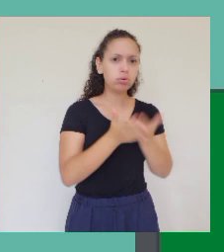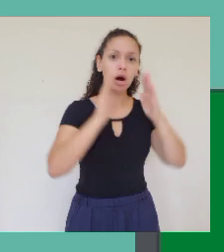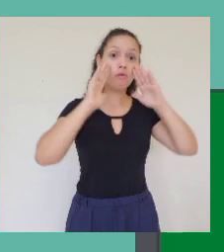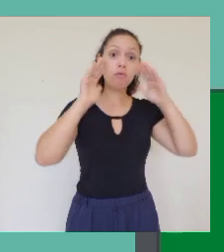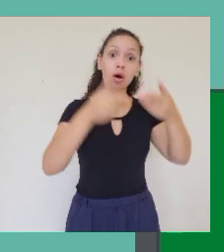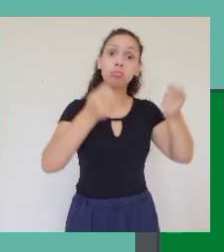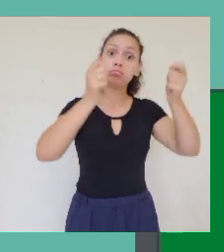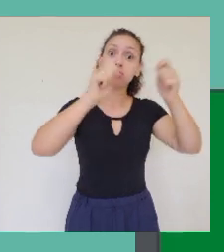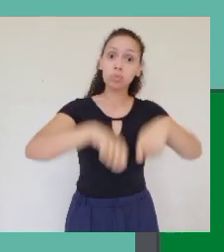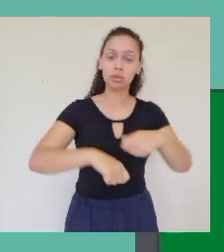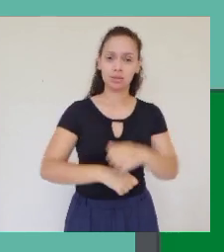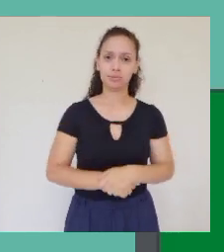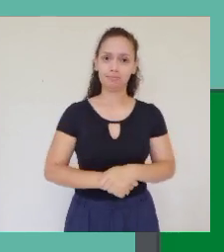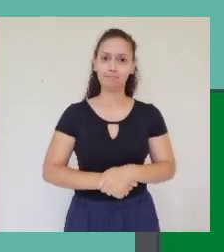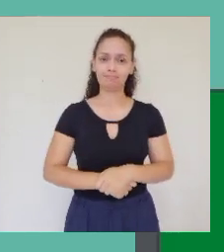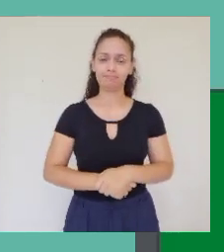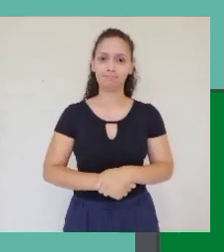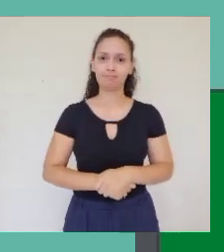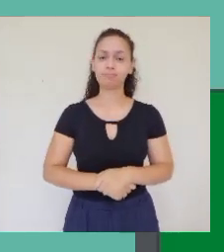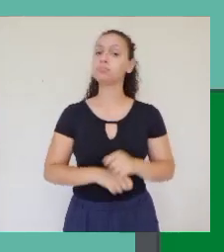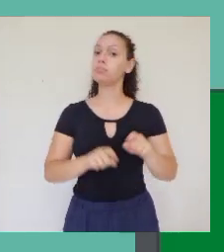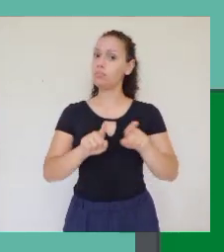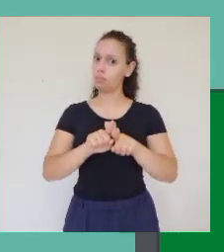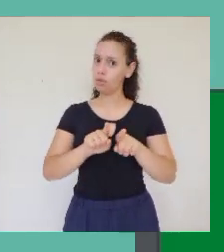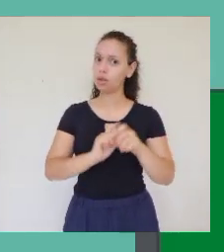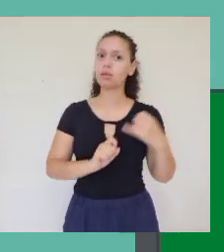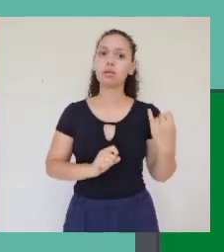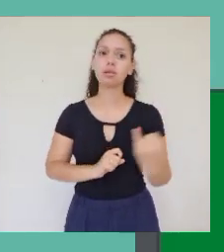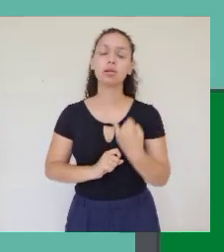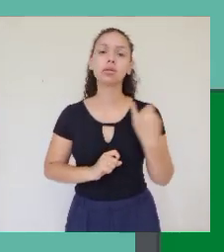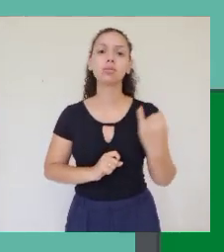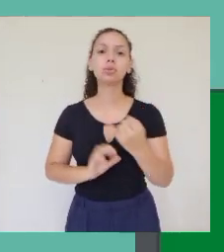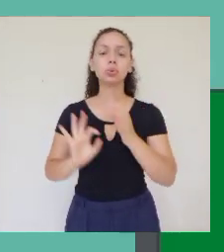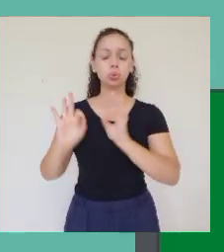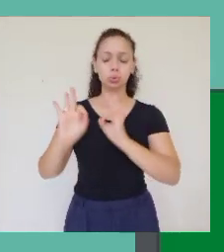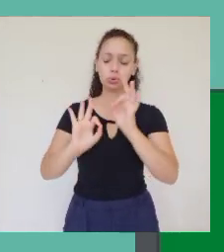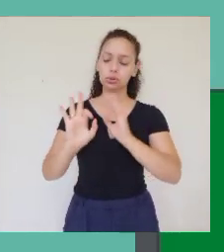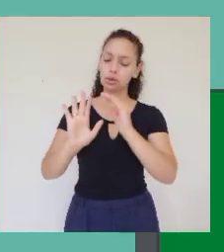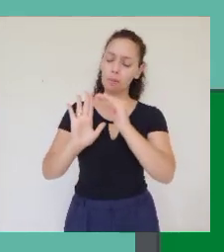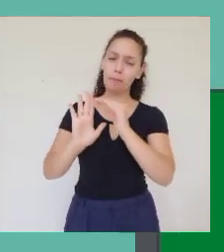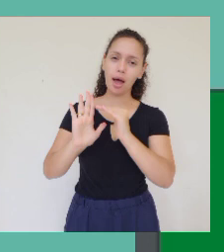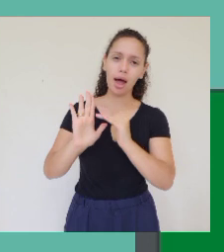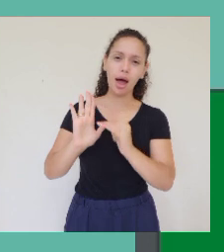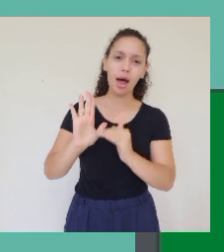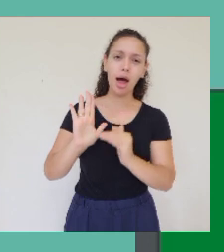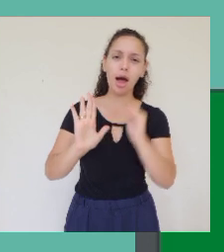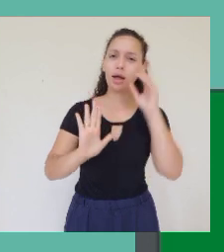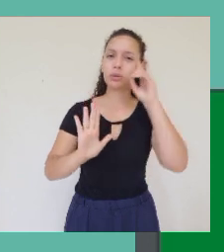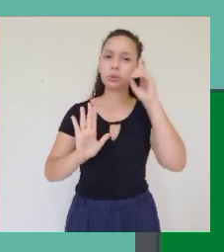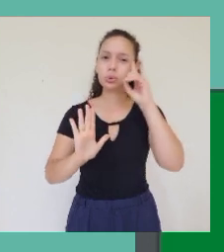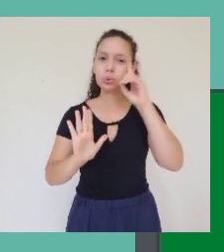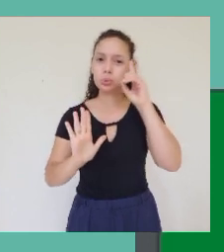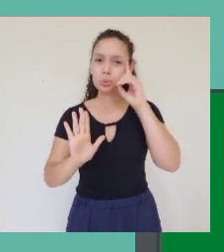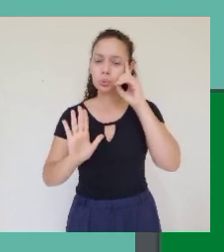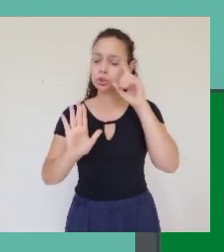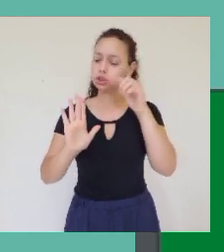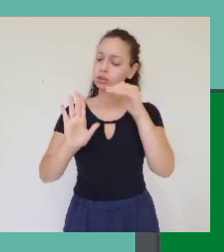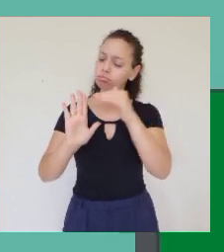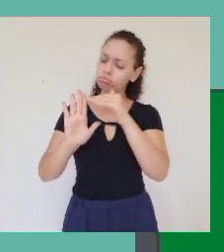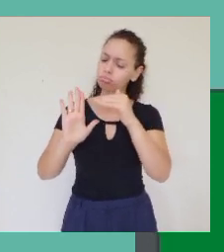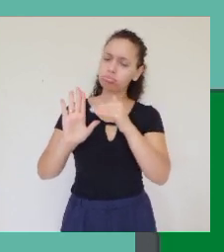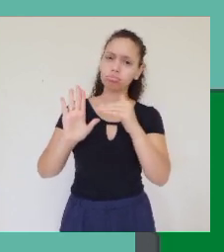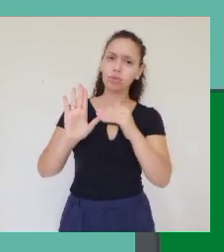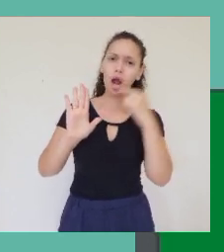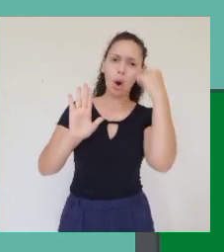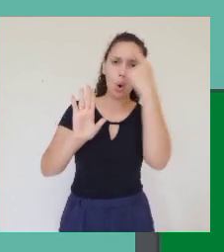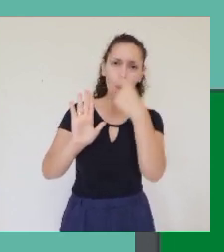você estudar, antes de você sentar, que você começar os seus trabalhos, né? Seja corrigir provas, seja estudar para uma prova, é importante